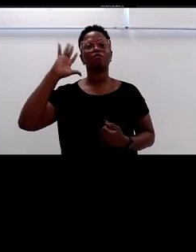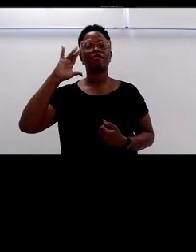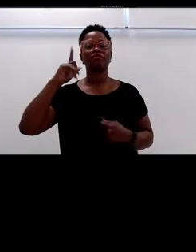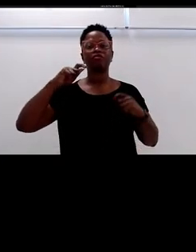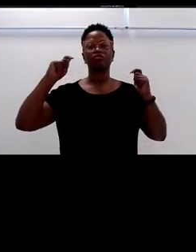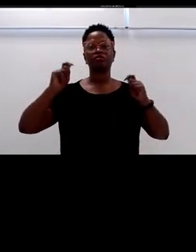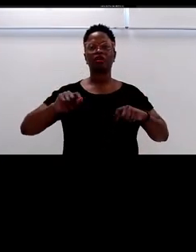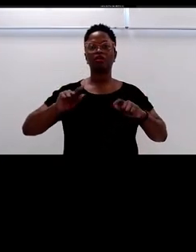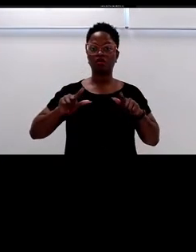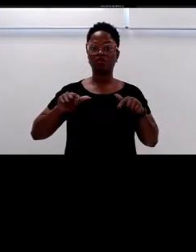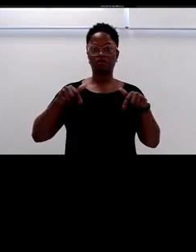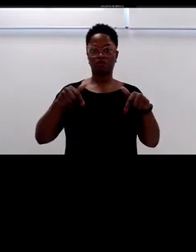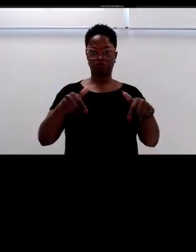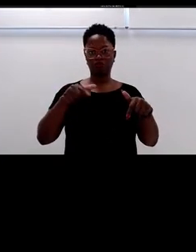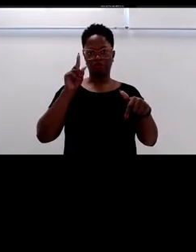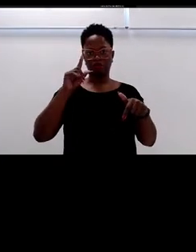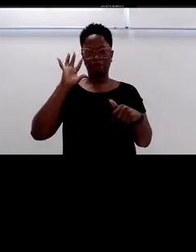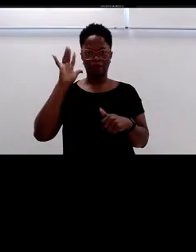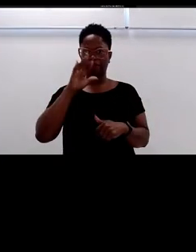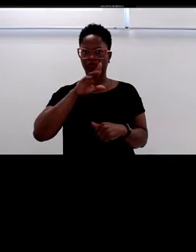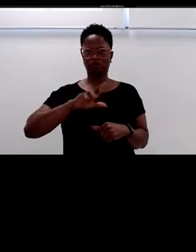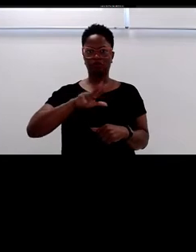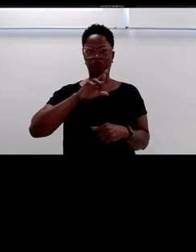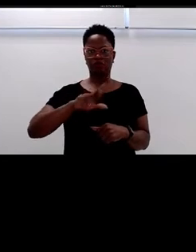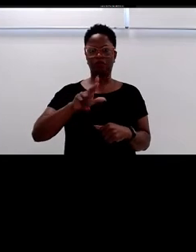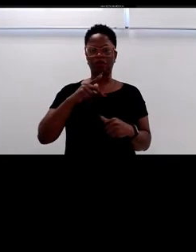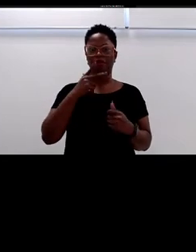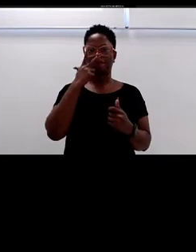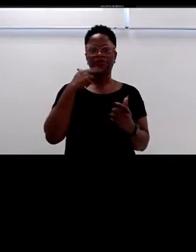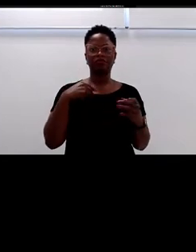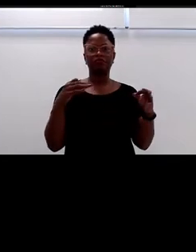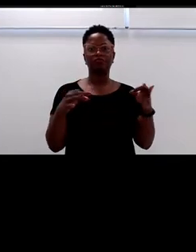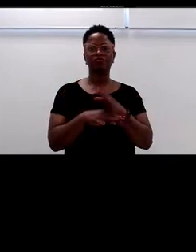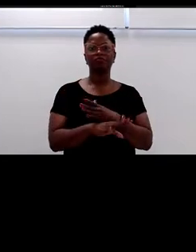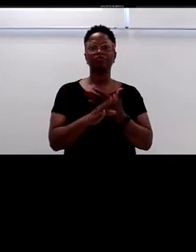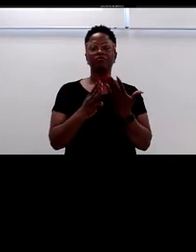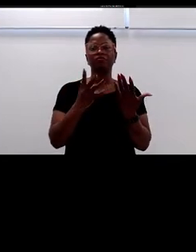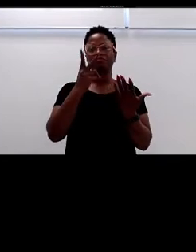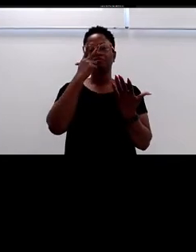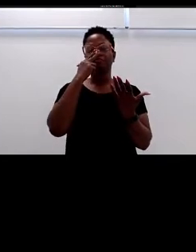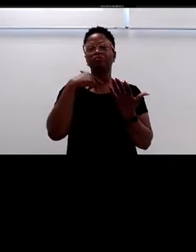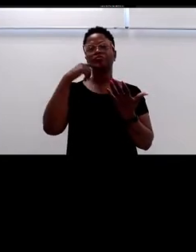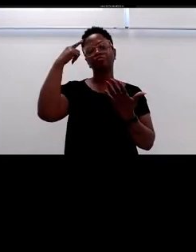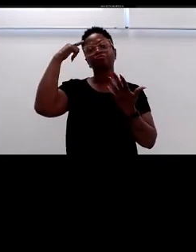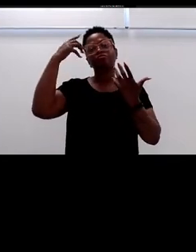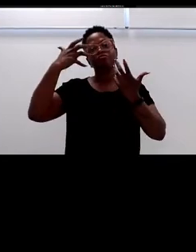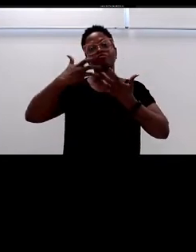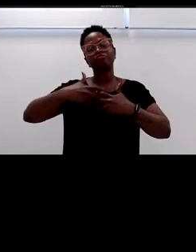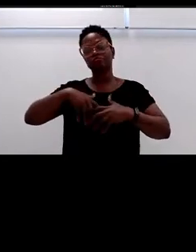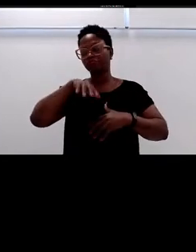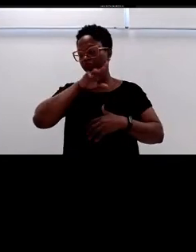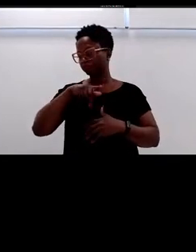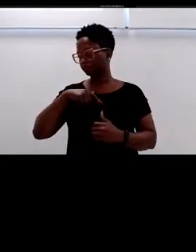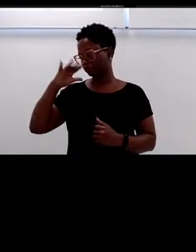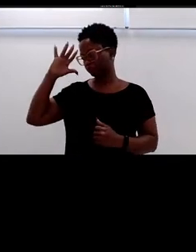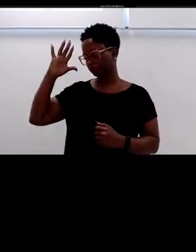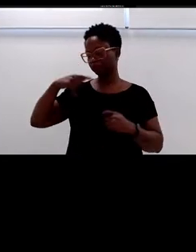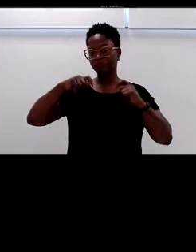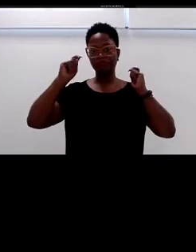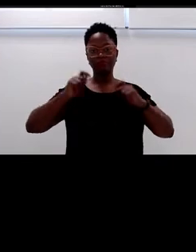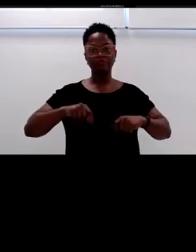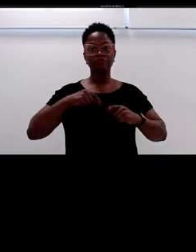ação, né? Uma imaginação que não é pura, uma elucubração mental. É uma imaginação que se dá por